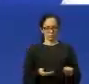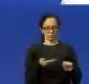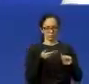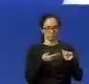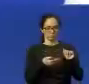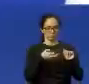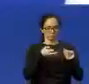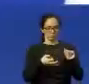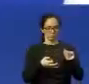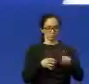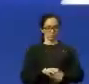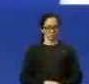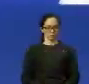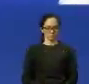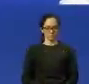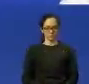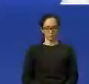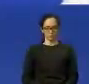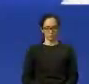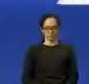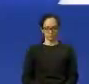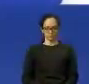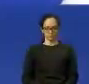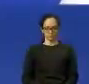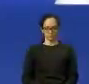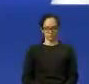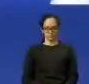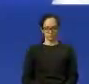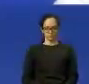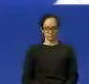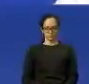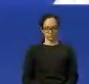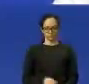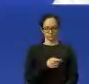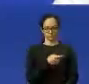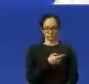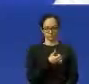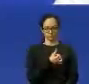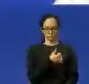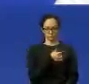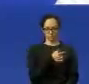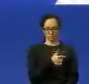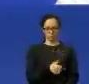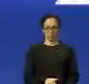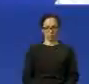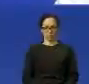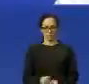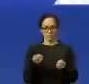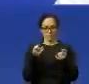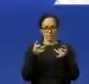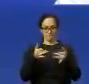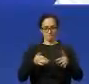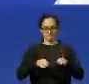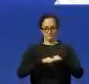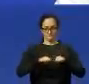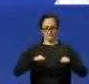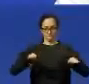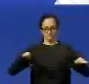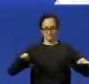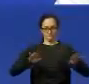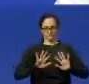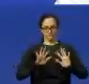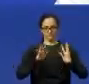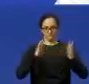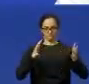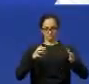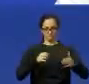resposta para 166. Na 167, ele fala sobre a decoração de uma mesa de festa infantil,